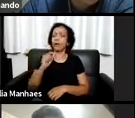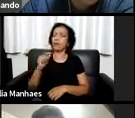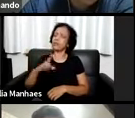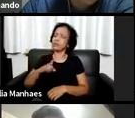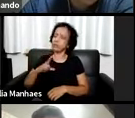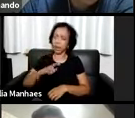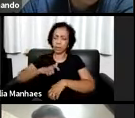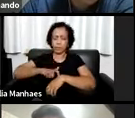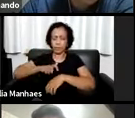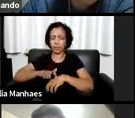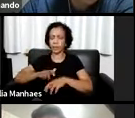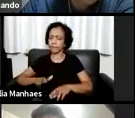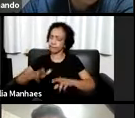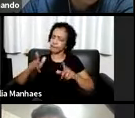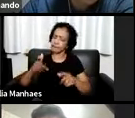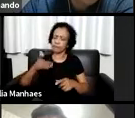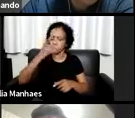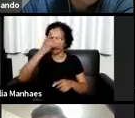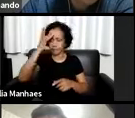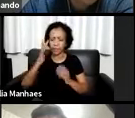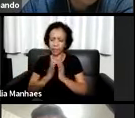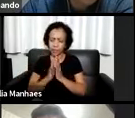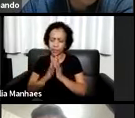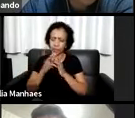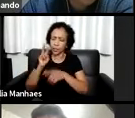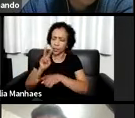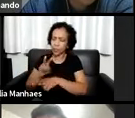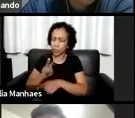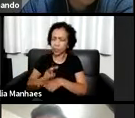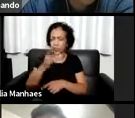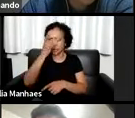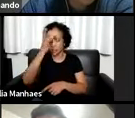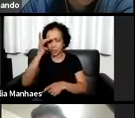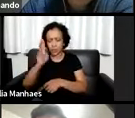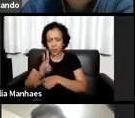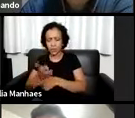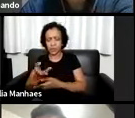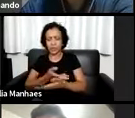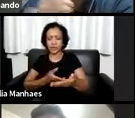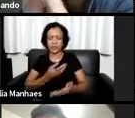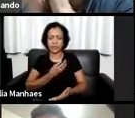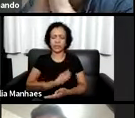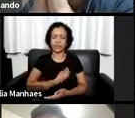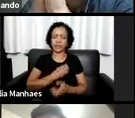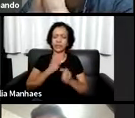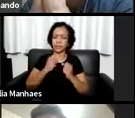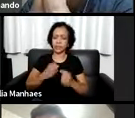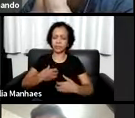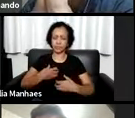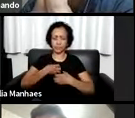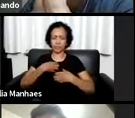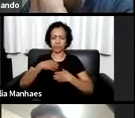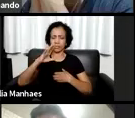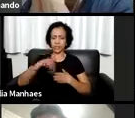de ausência dos templos, mas que a unidade da igreja possa ser mais e